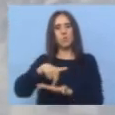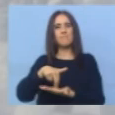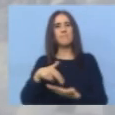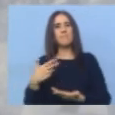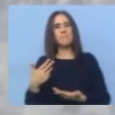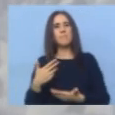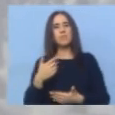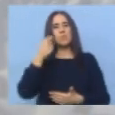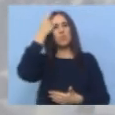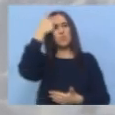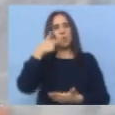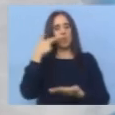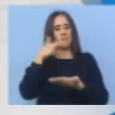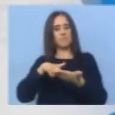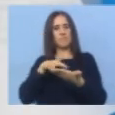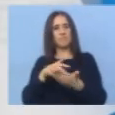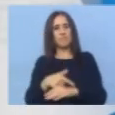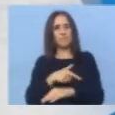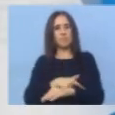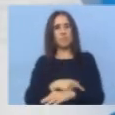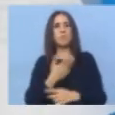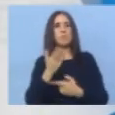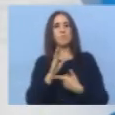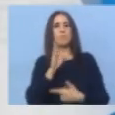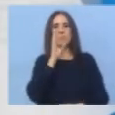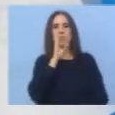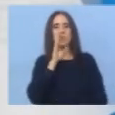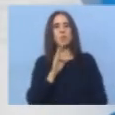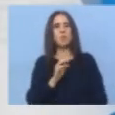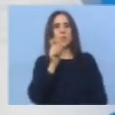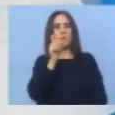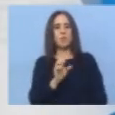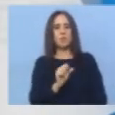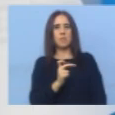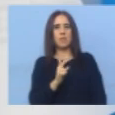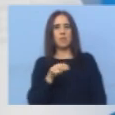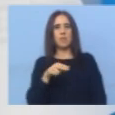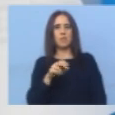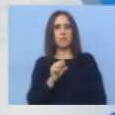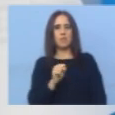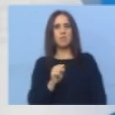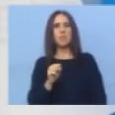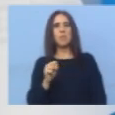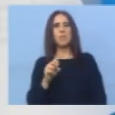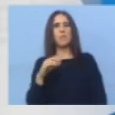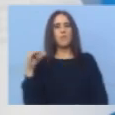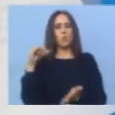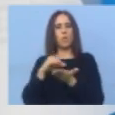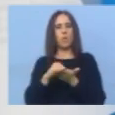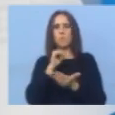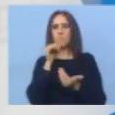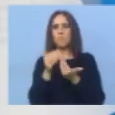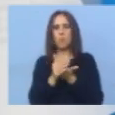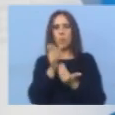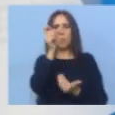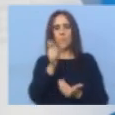ler a história deles. Por exemplo, eles falavam de John Garang, que foi morto num acidente aéreo, mas que liderou a